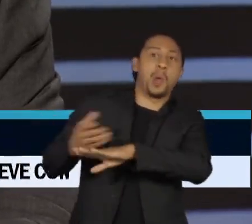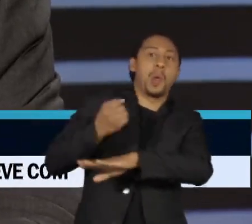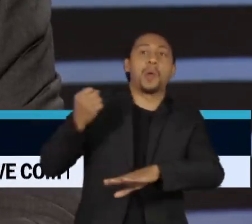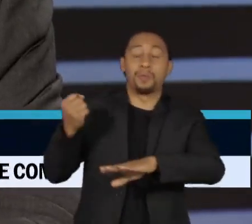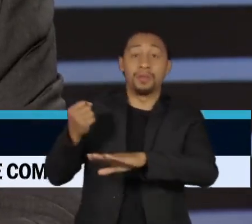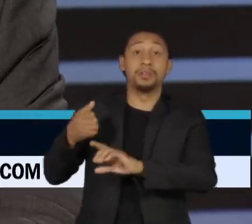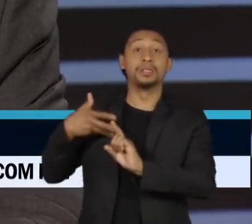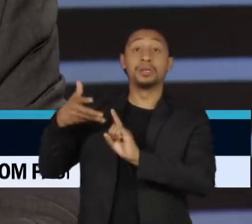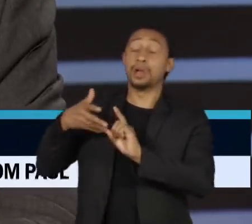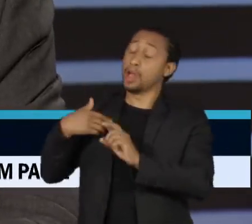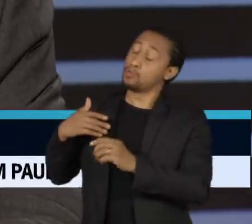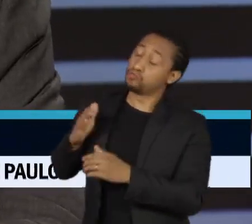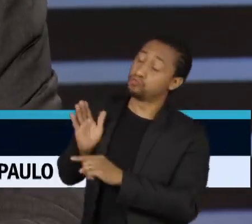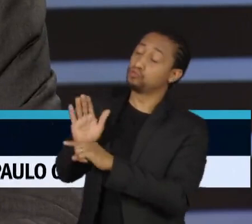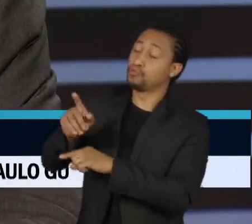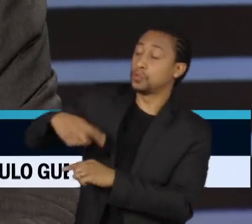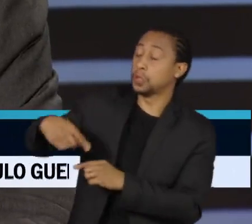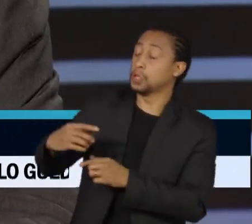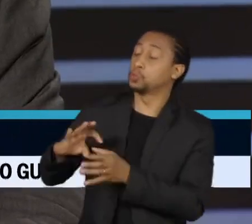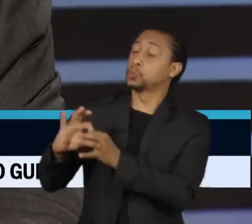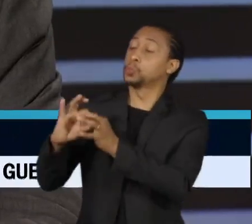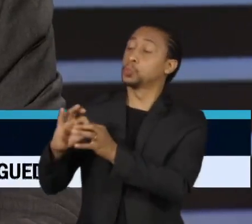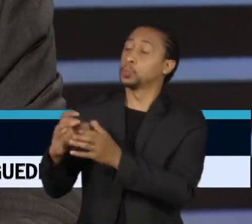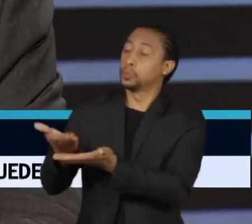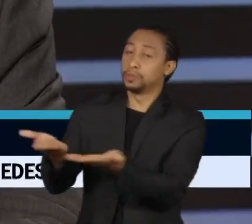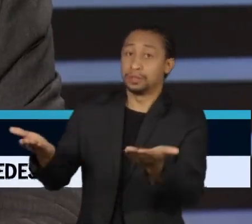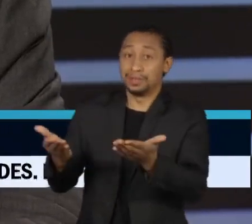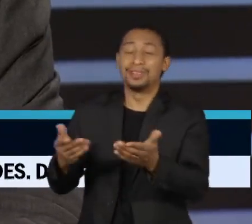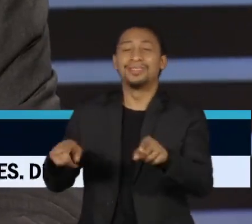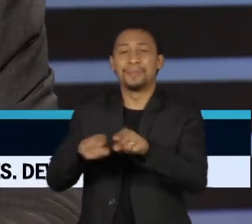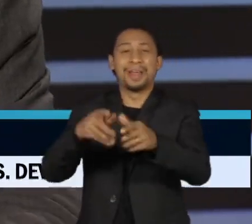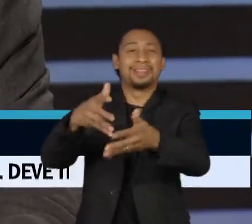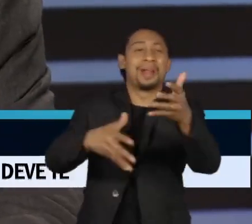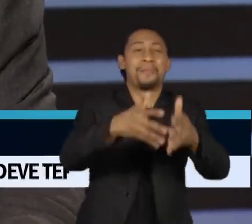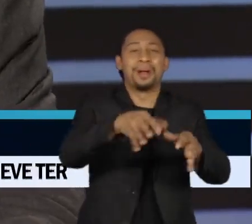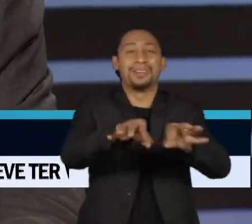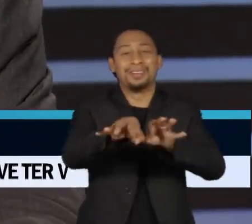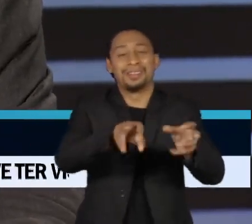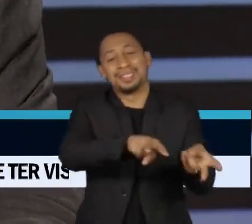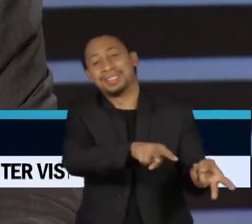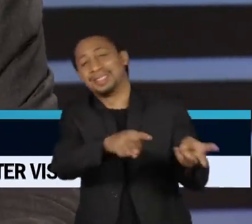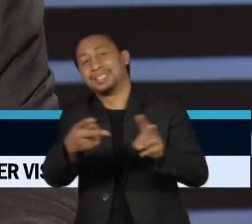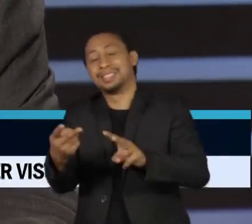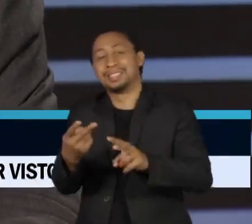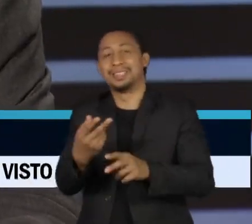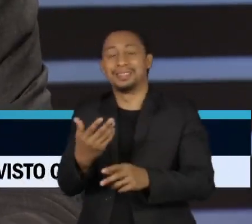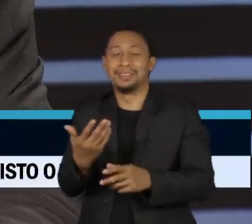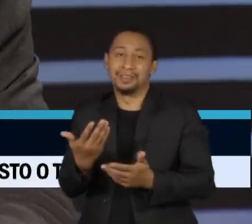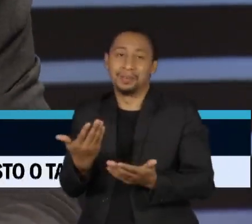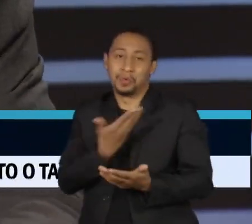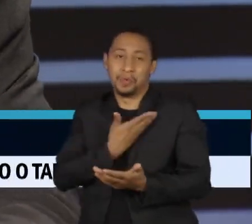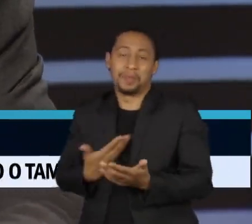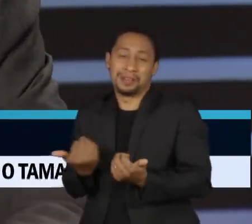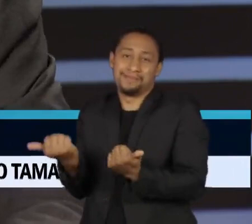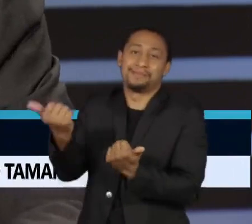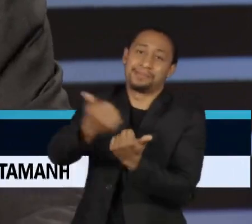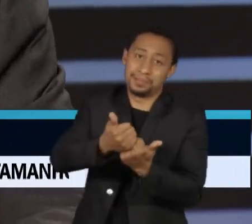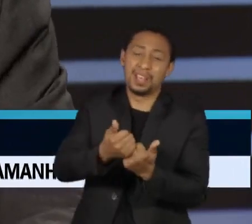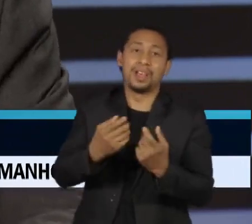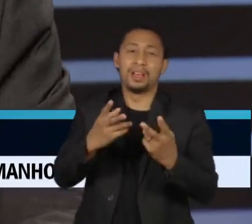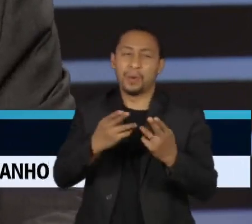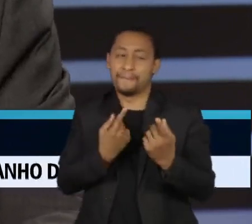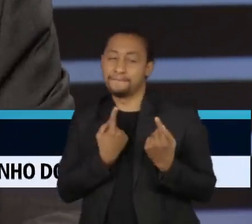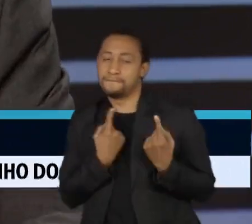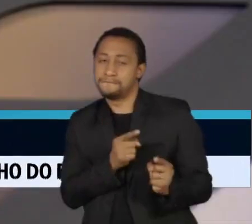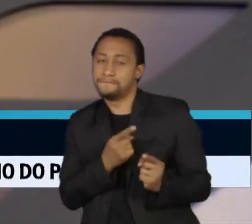uma chicana com um governo de transição, tá certo? Porque é provocação, e é provocação do nível mais